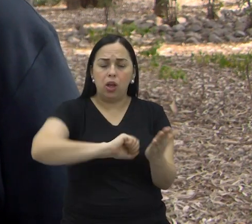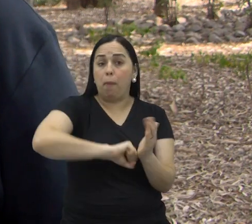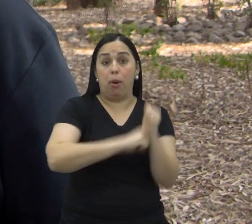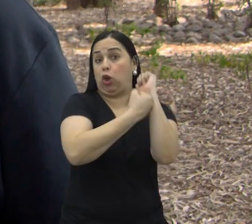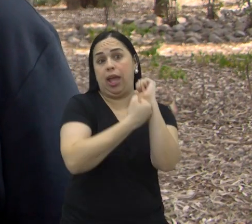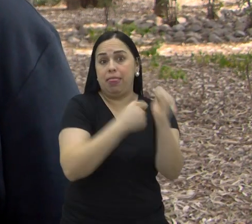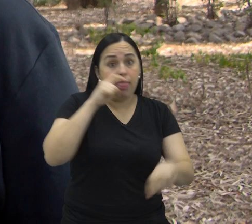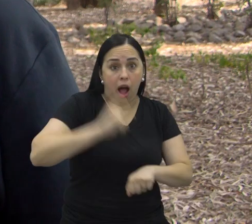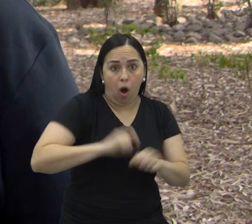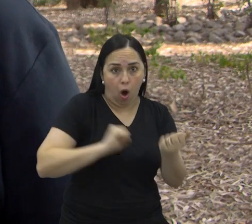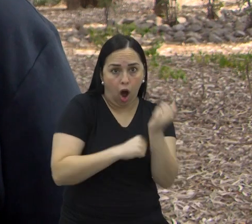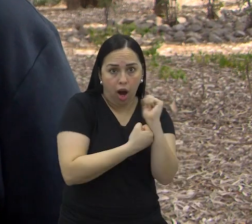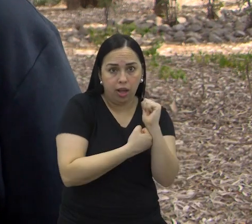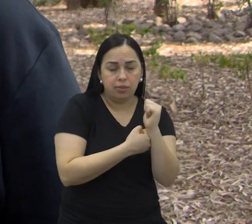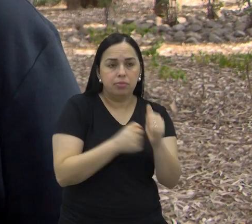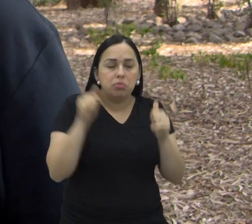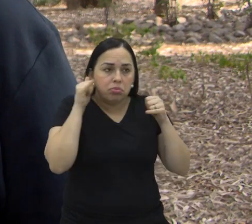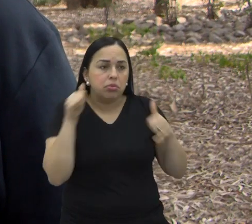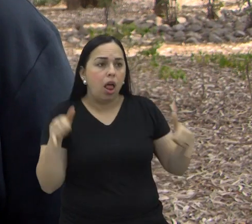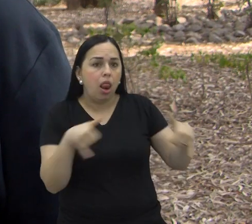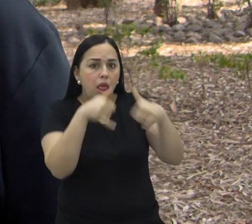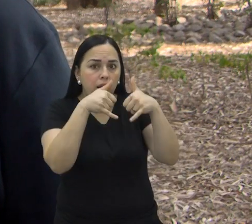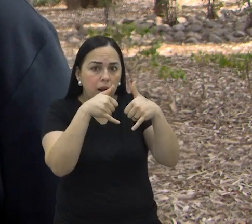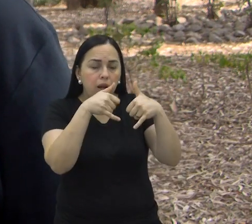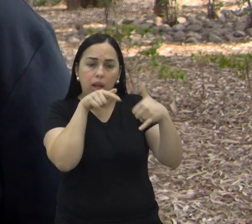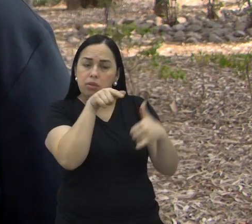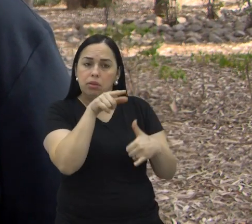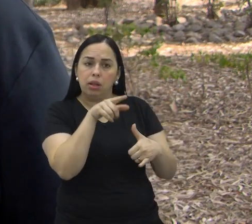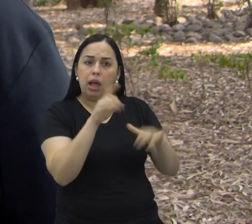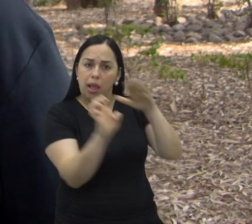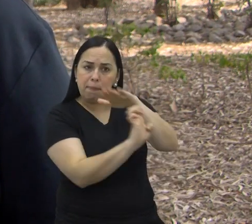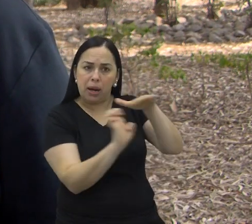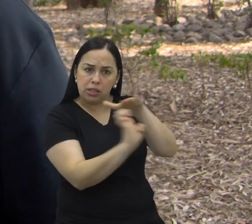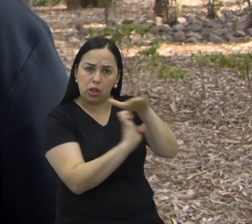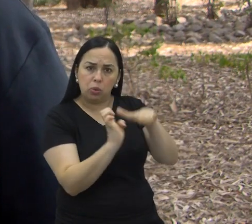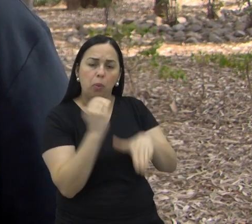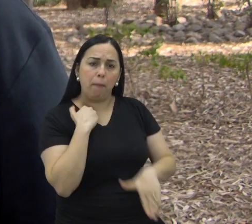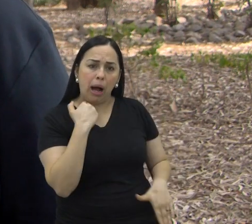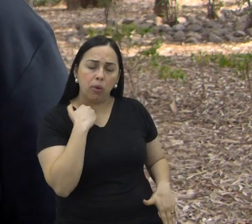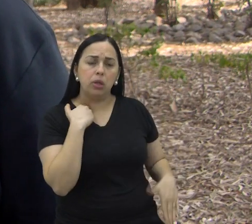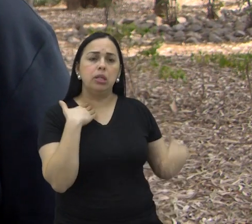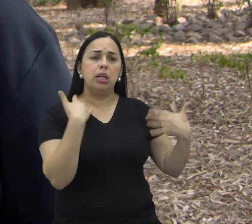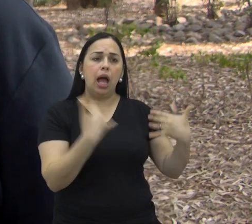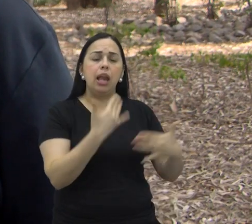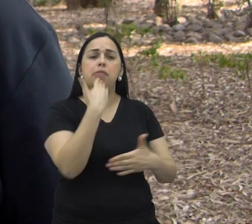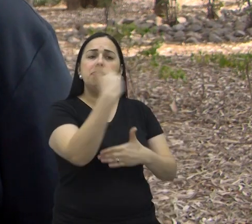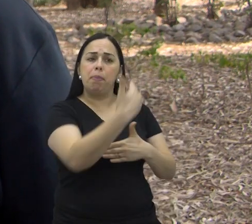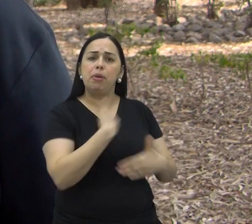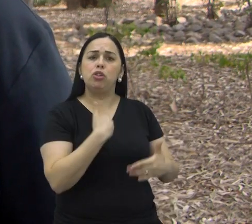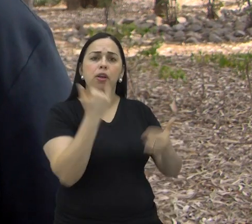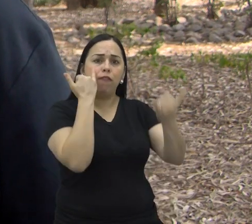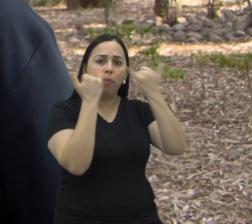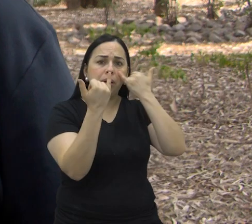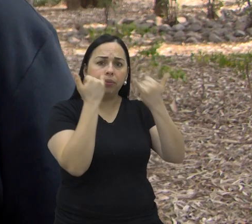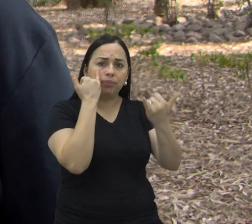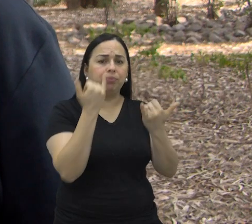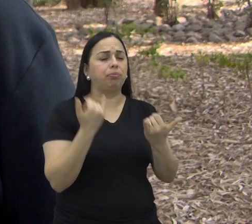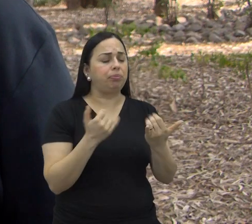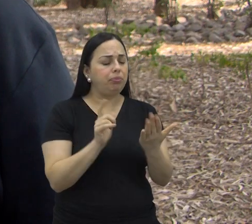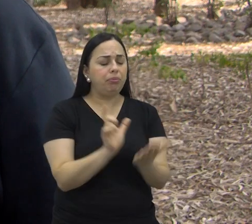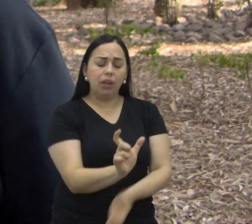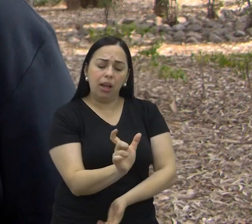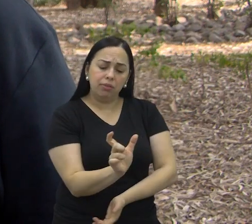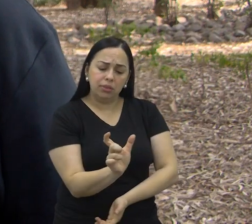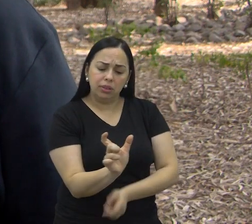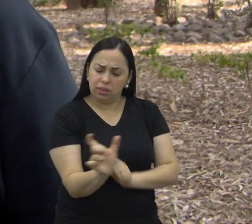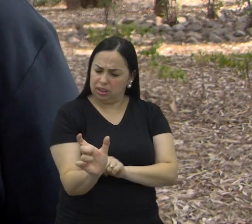já naquele momento o cartão e fui ligar para a dona do cartão. Nisso que eu liguei, eles pedem as informações do cartão. Fui ver